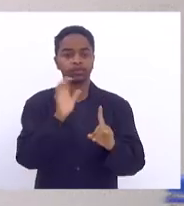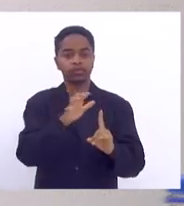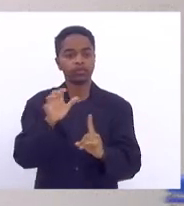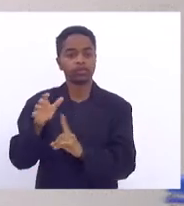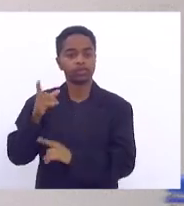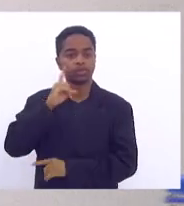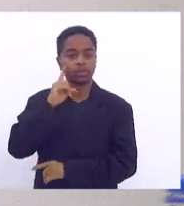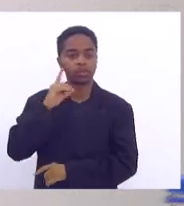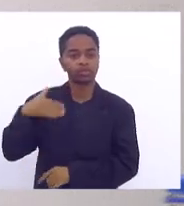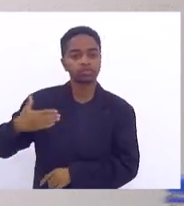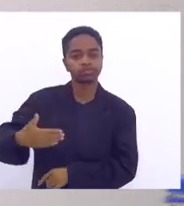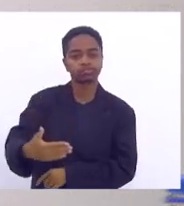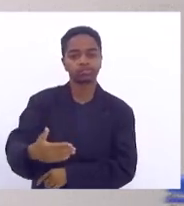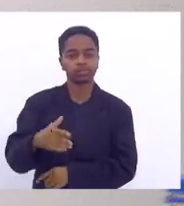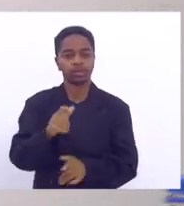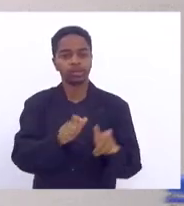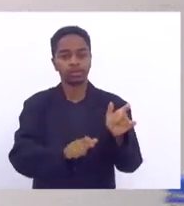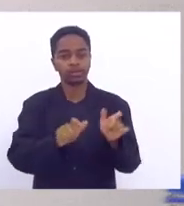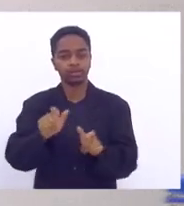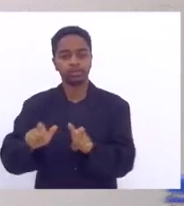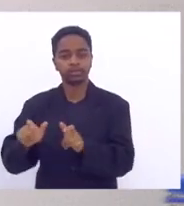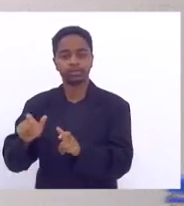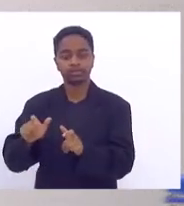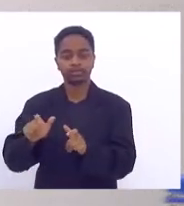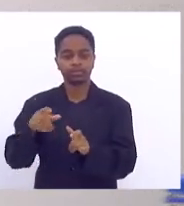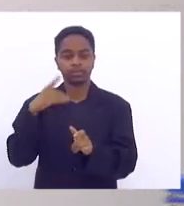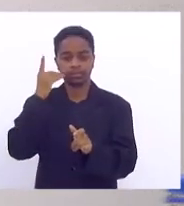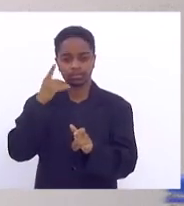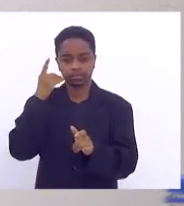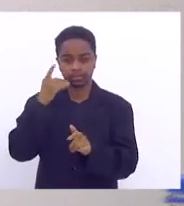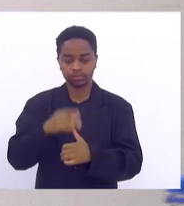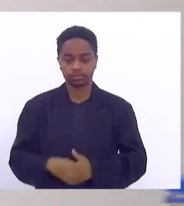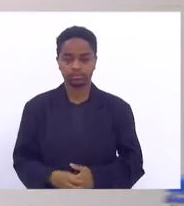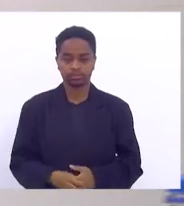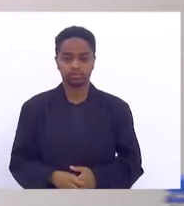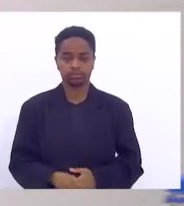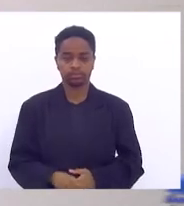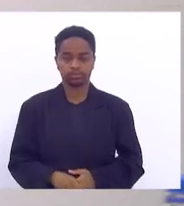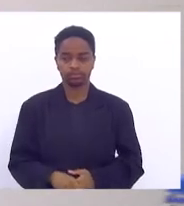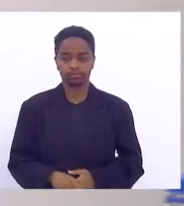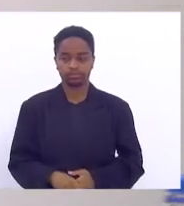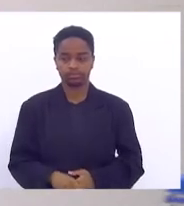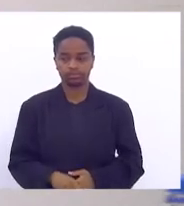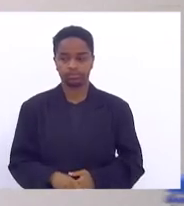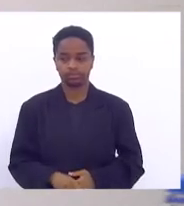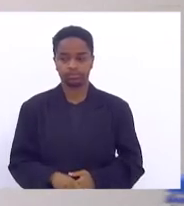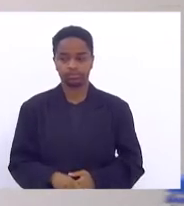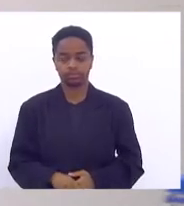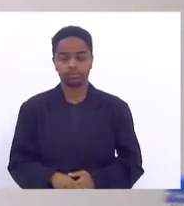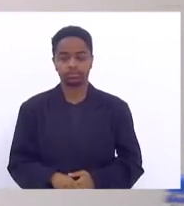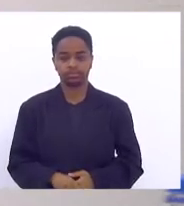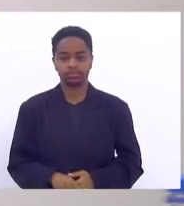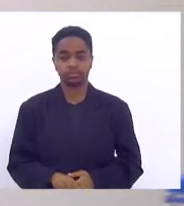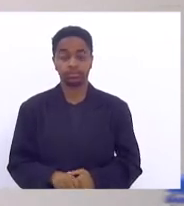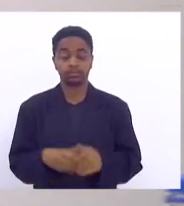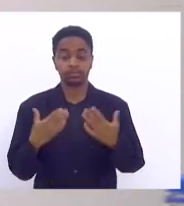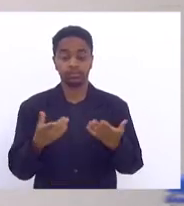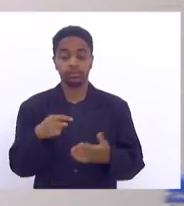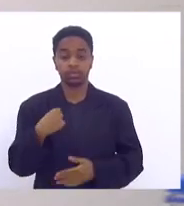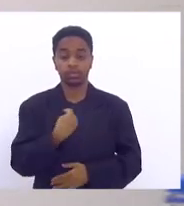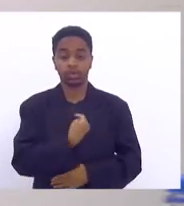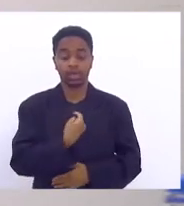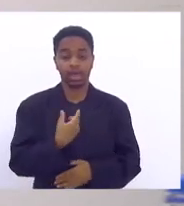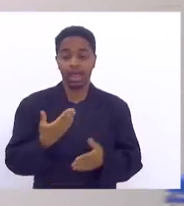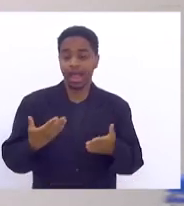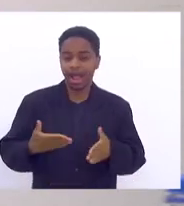dia a dia dos nossos parlamentares então a a nossa a nossa alegria é